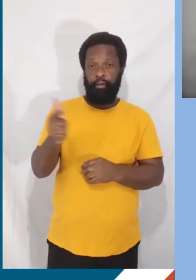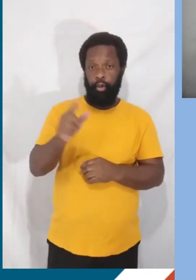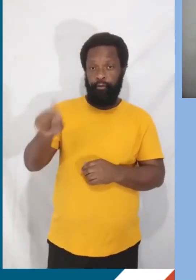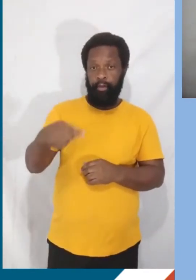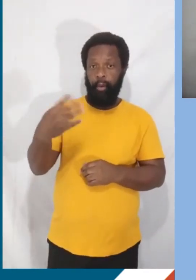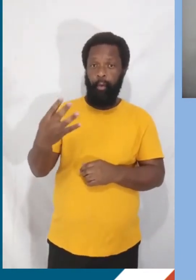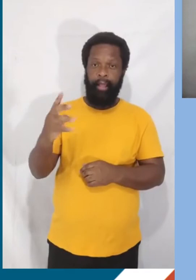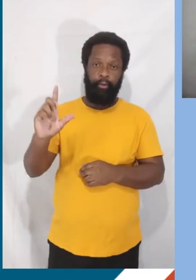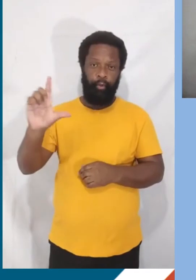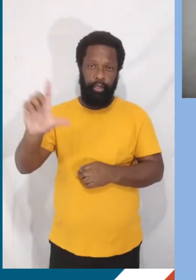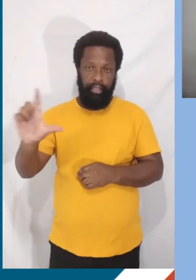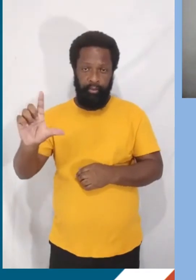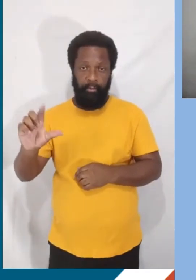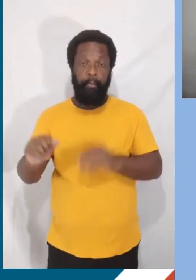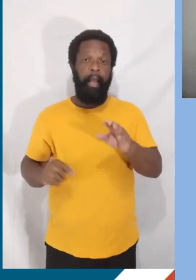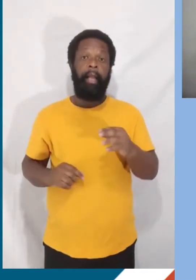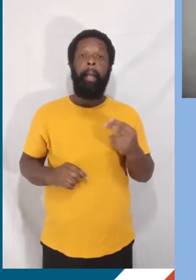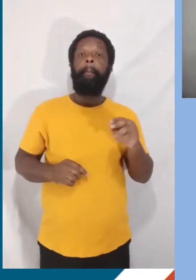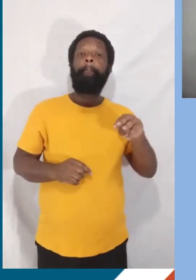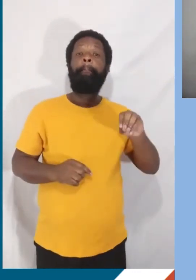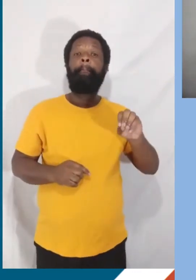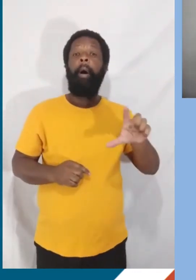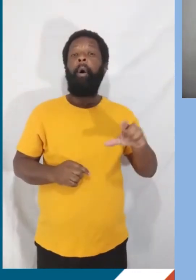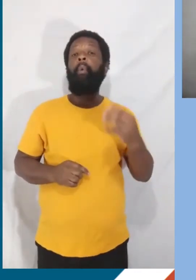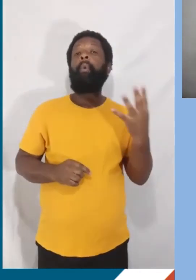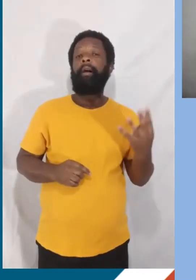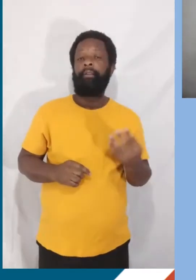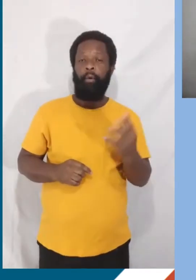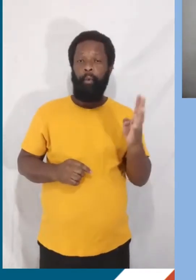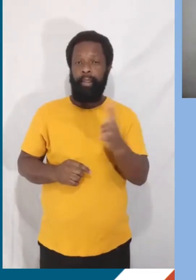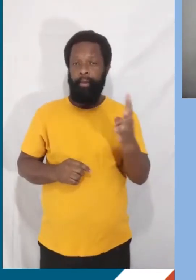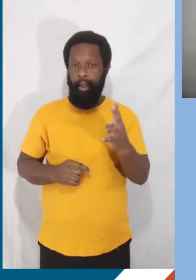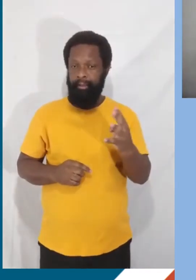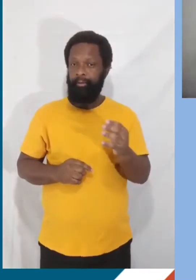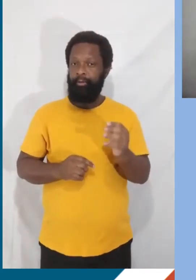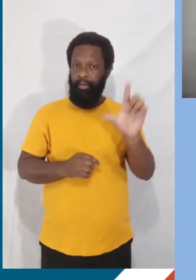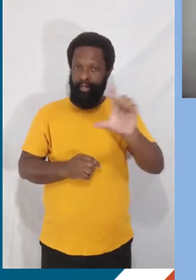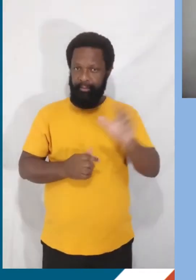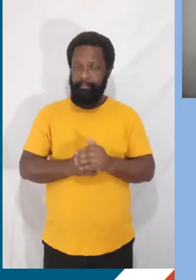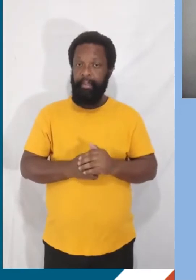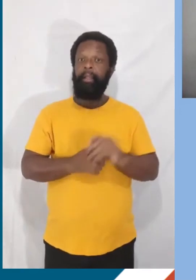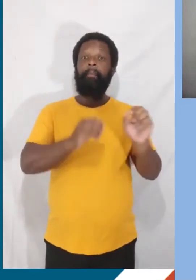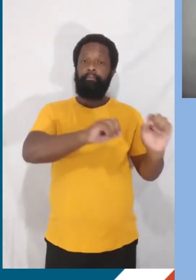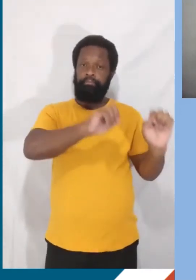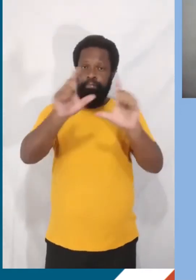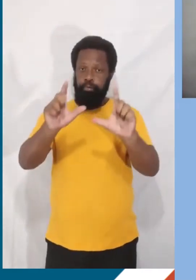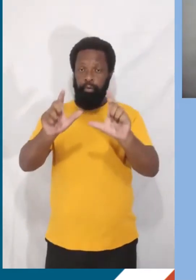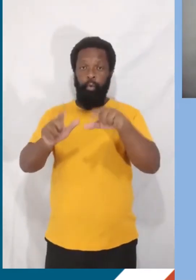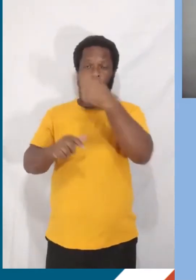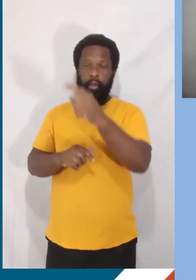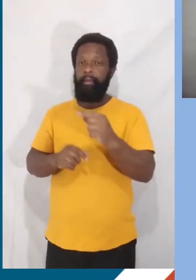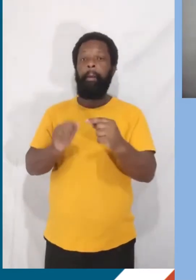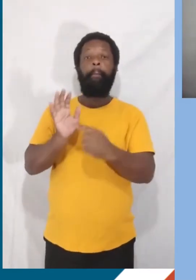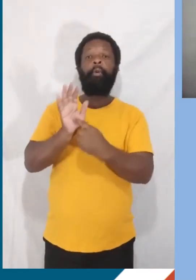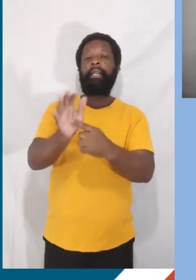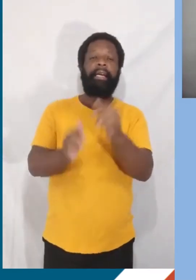22,4 litros. Mas em 2 mols vale quanto? 44,8 litros. Tá, gente? Então, no próximo slide a gente